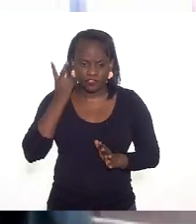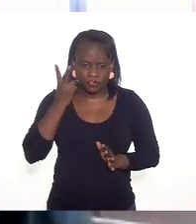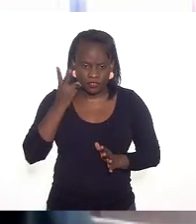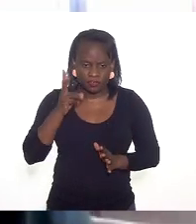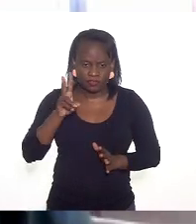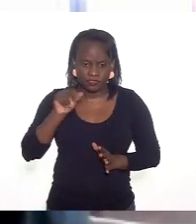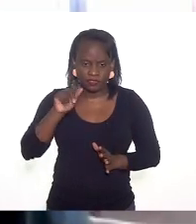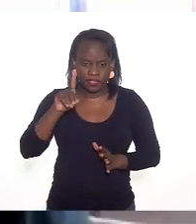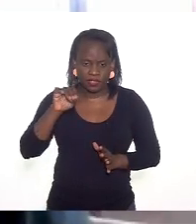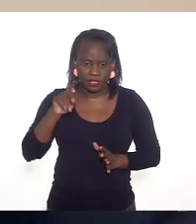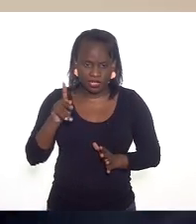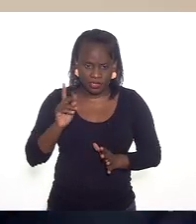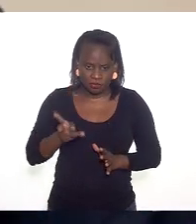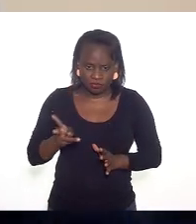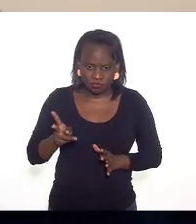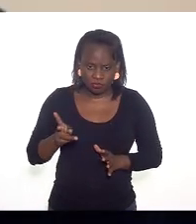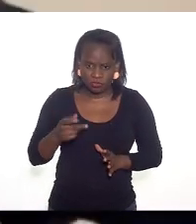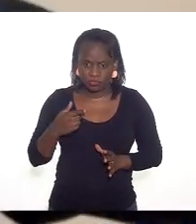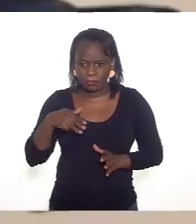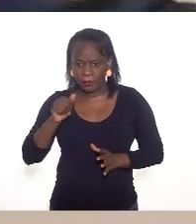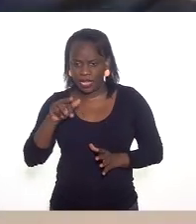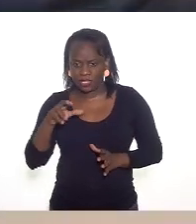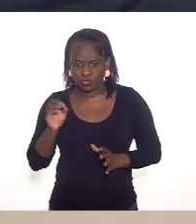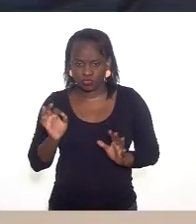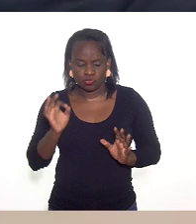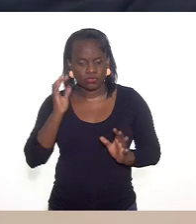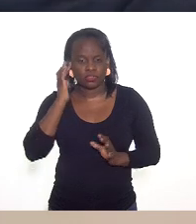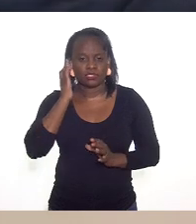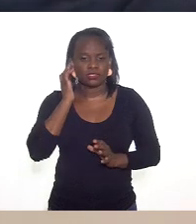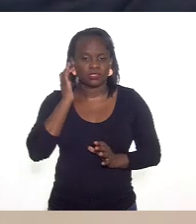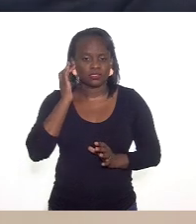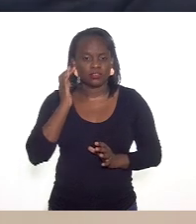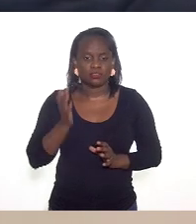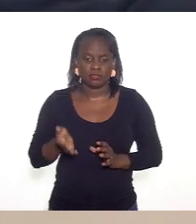ainda? Não, ele saiu. Concordou, hein?